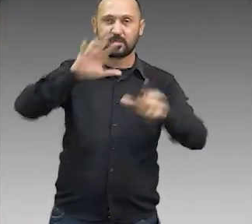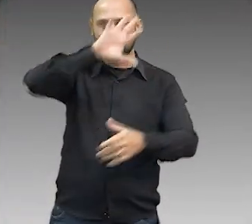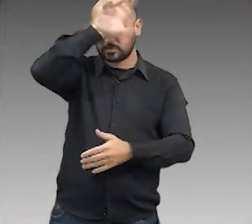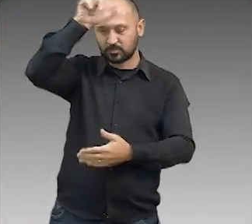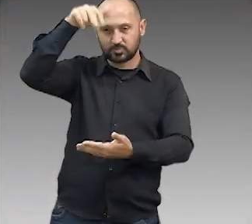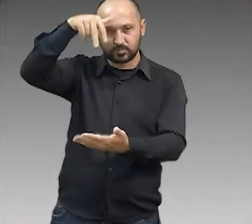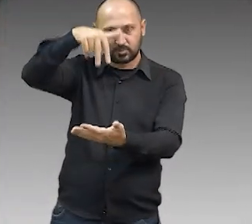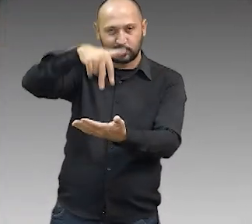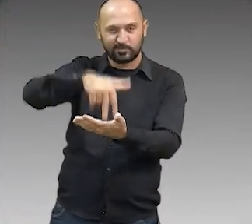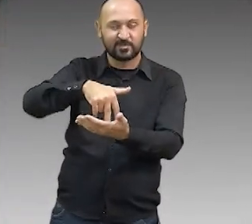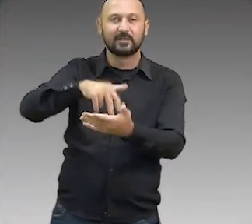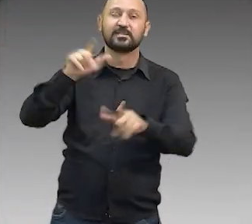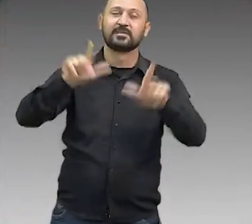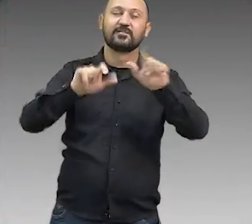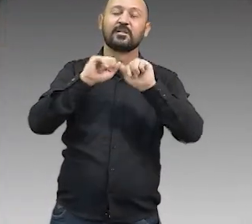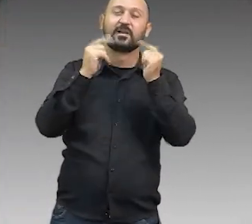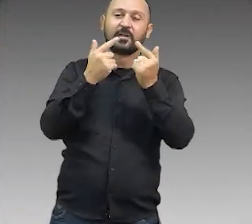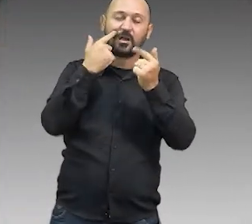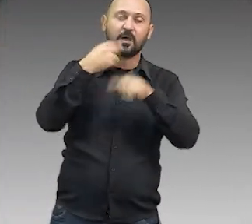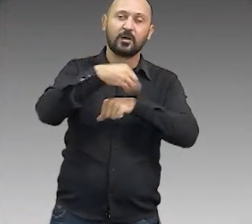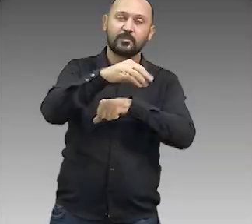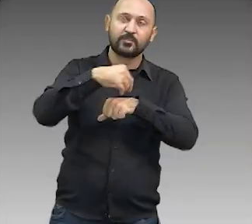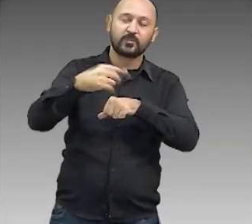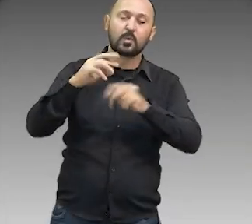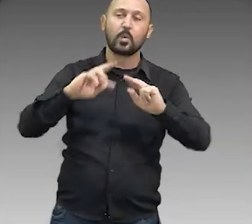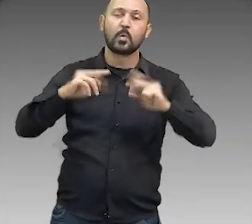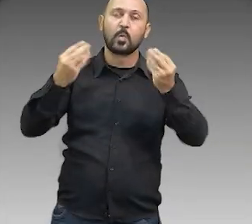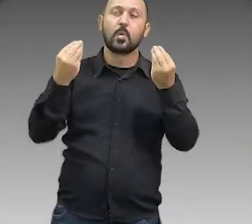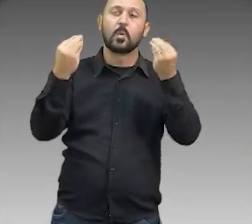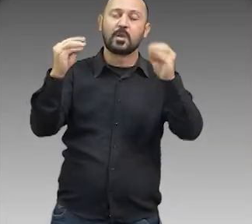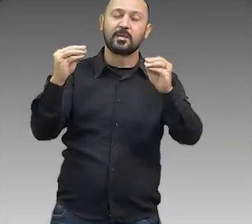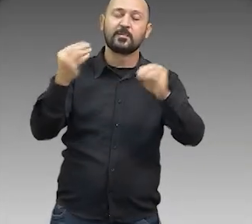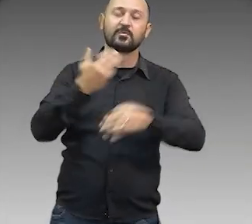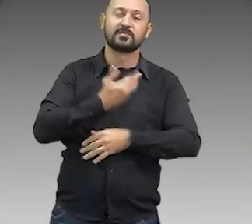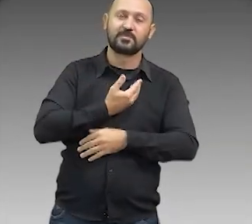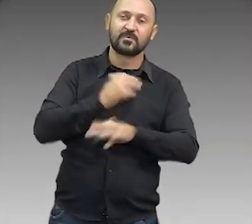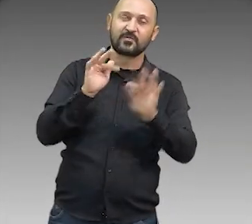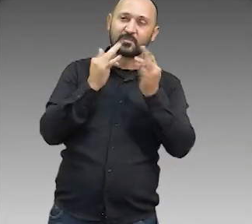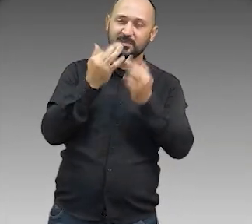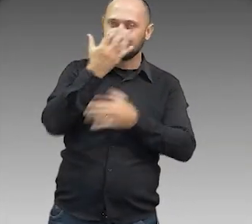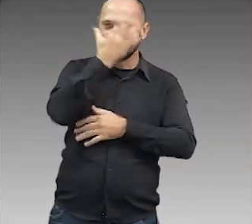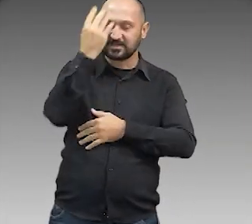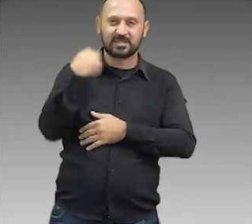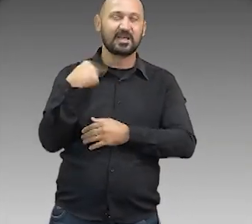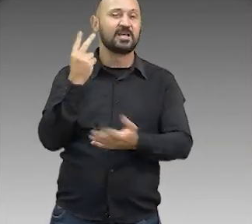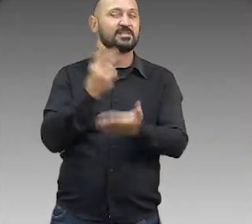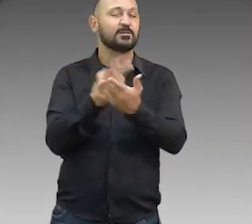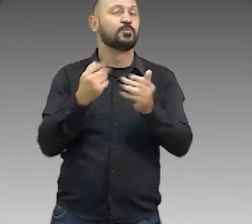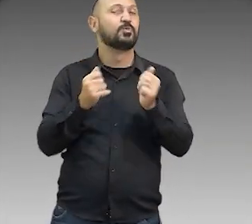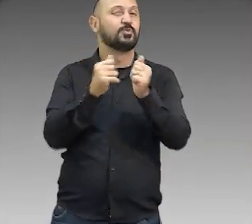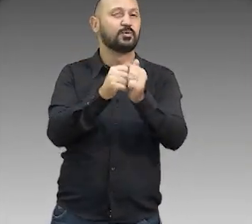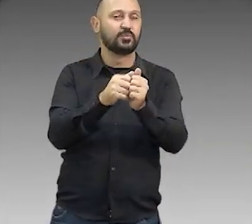da sua TV Alemes. Compartilhe o nosso link com seus amigos e familiares e não esqueça de estar sempre sintonizado na nossa